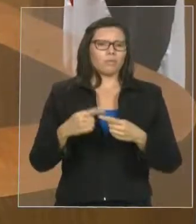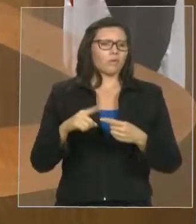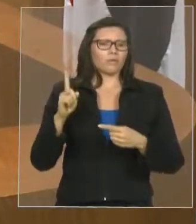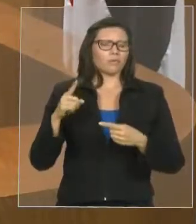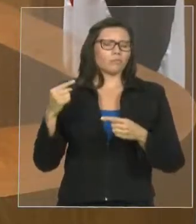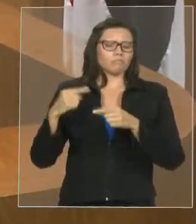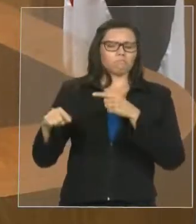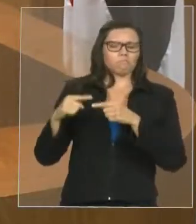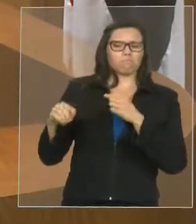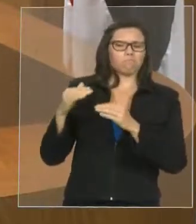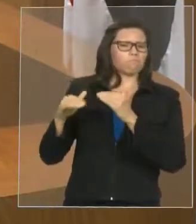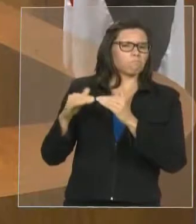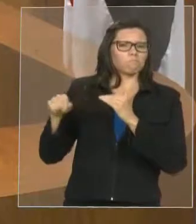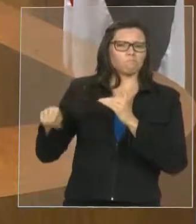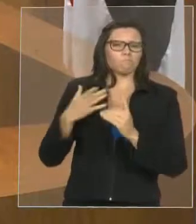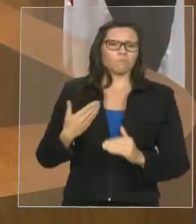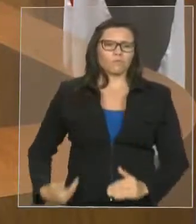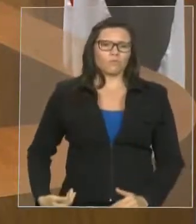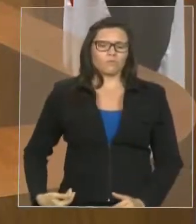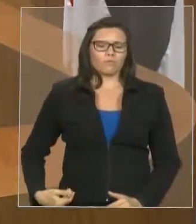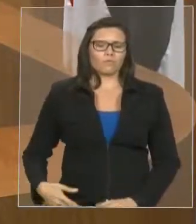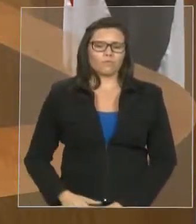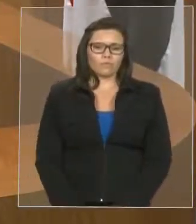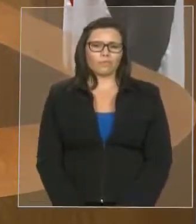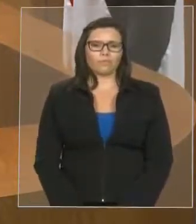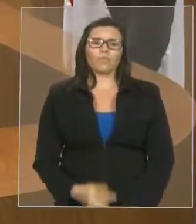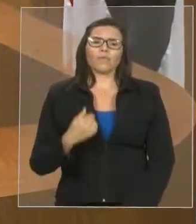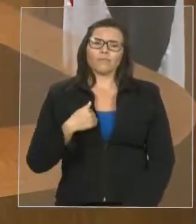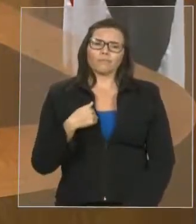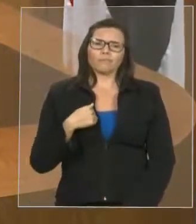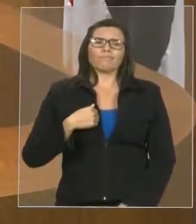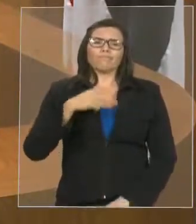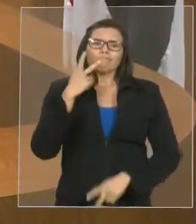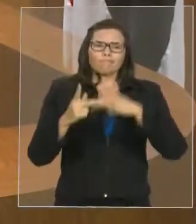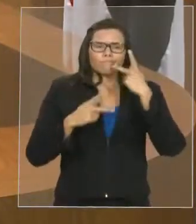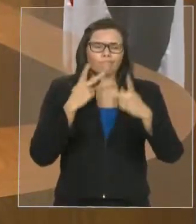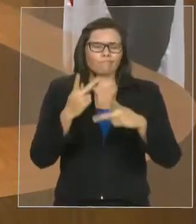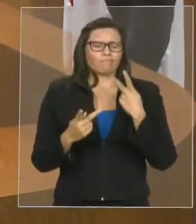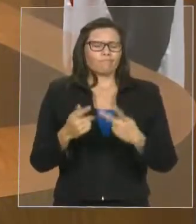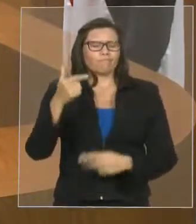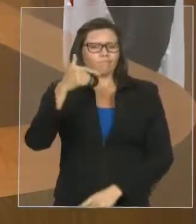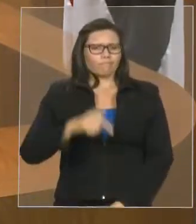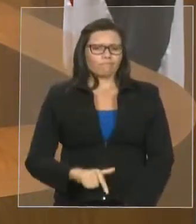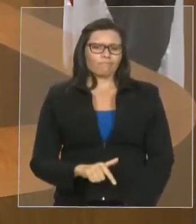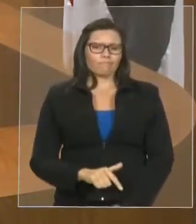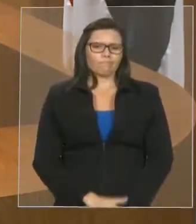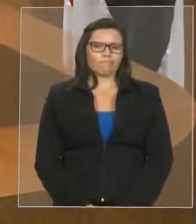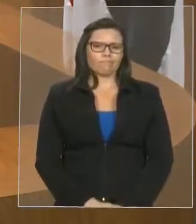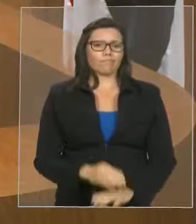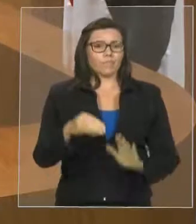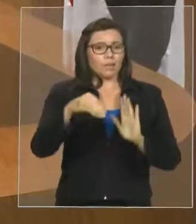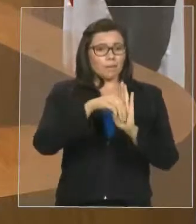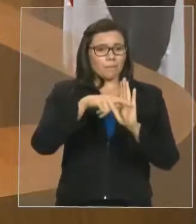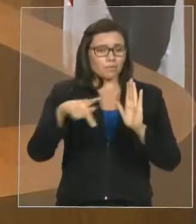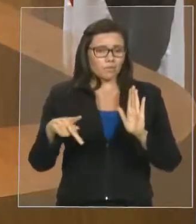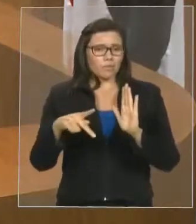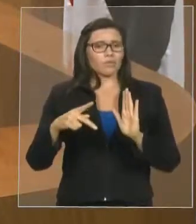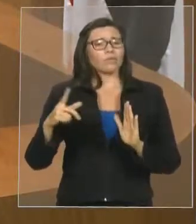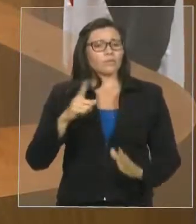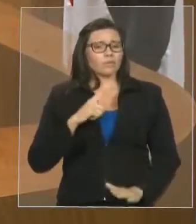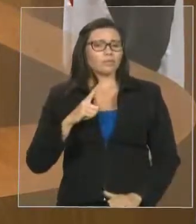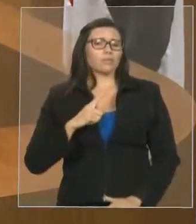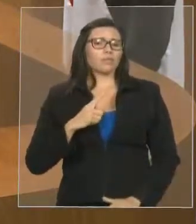valendo, deputado Max Barros. Eu vou repetir até que entendam que a matéria objeto da medida provisória, ela vale a partir da sua edição e não